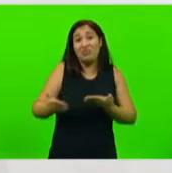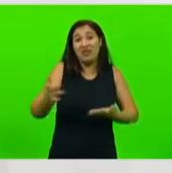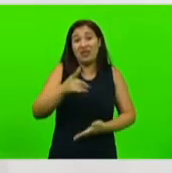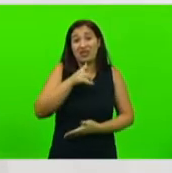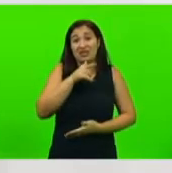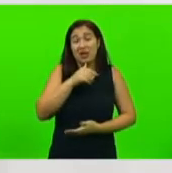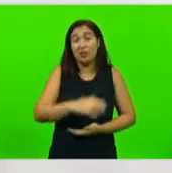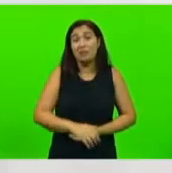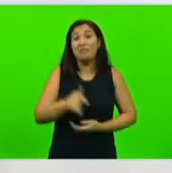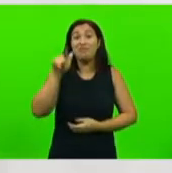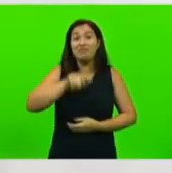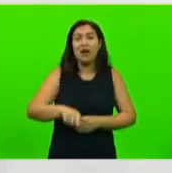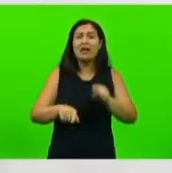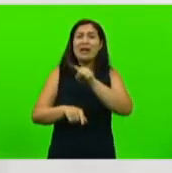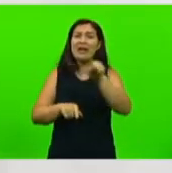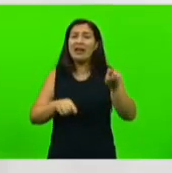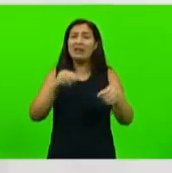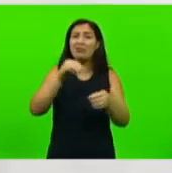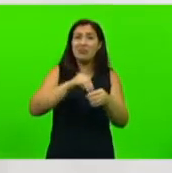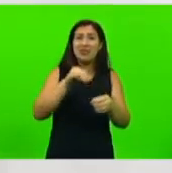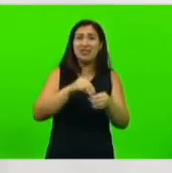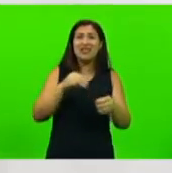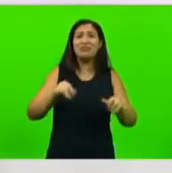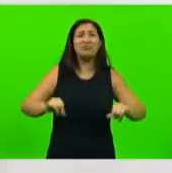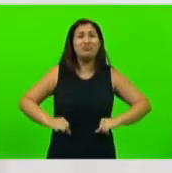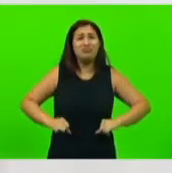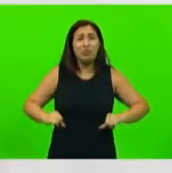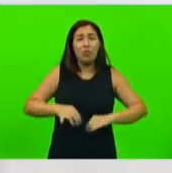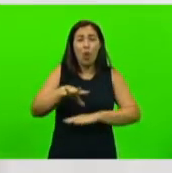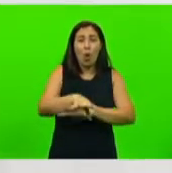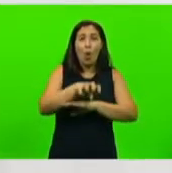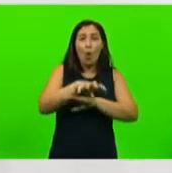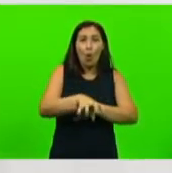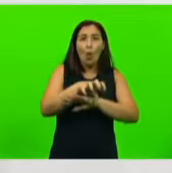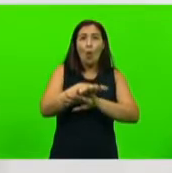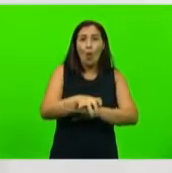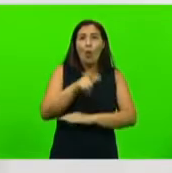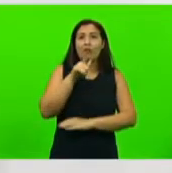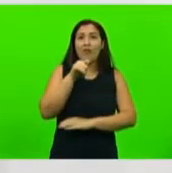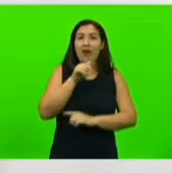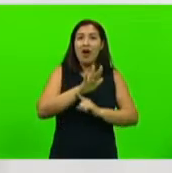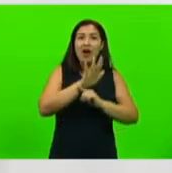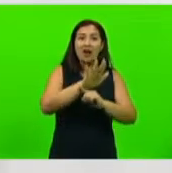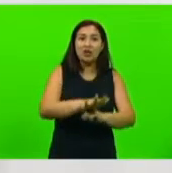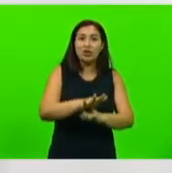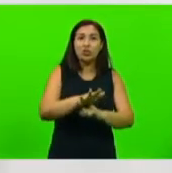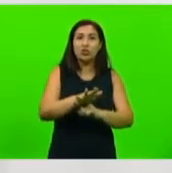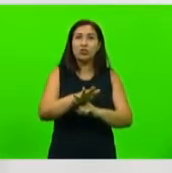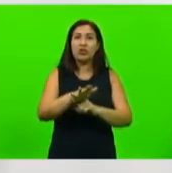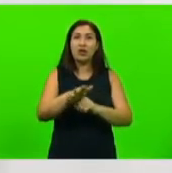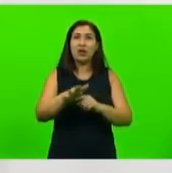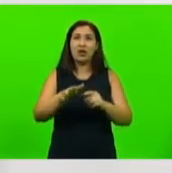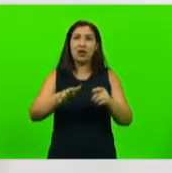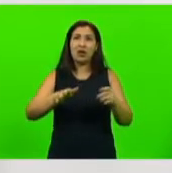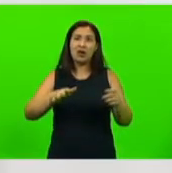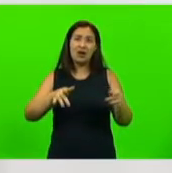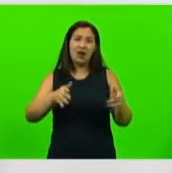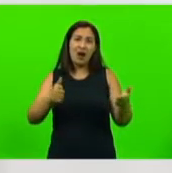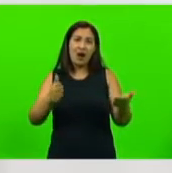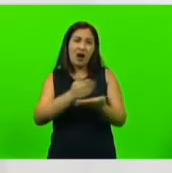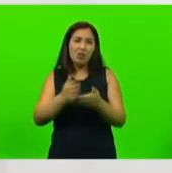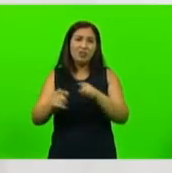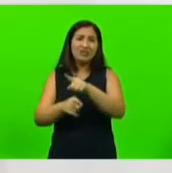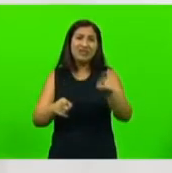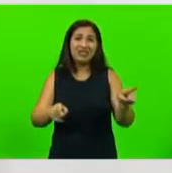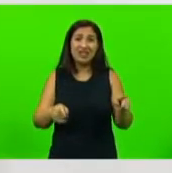aqueles municípios que estão sofrendo, puxando água para atender perímetro urbano e perímetro rural e que precisam de algum socorro